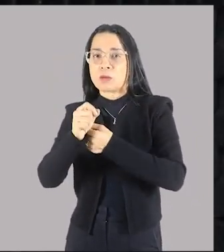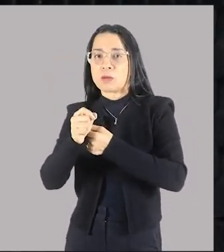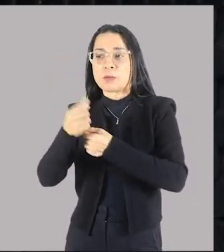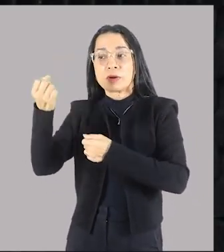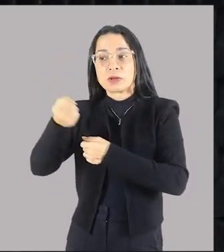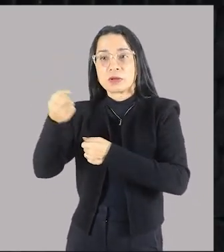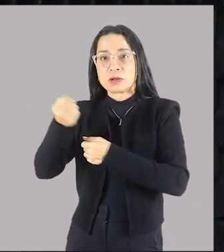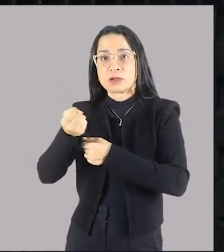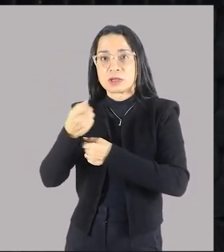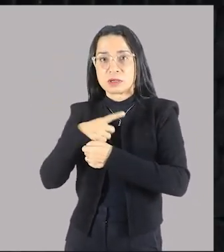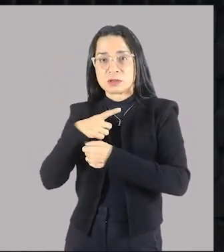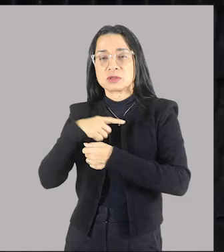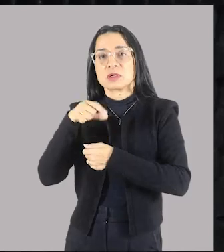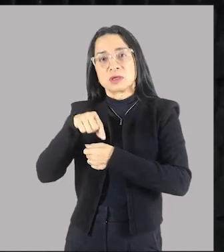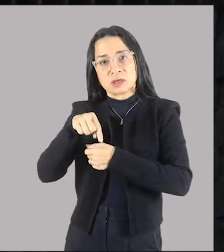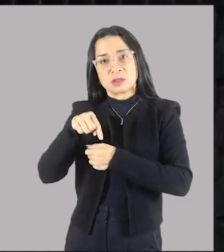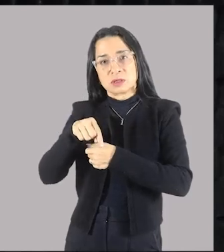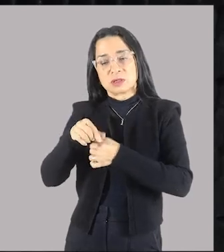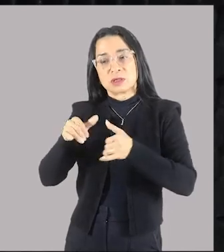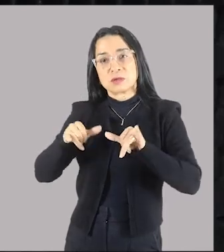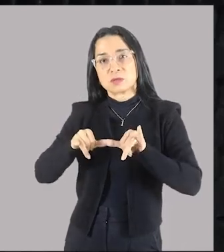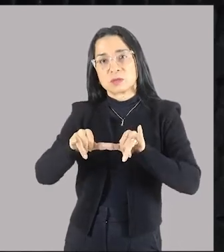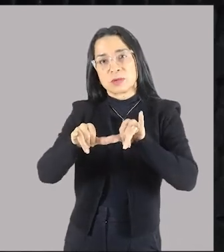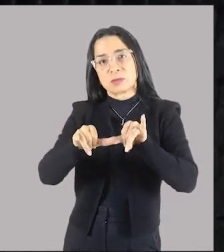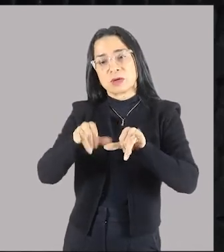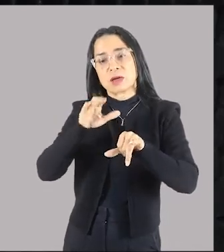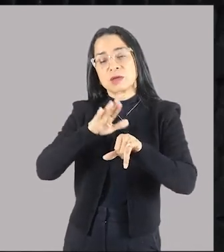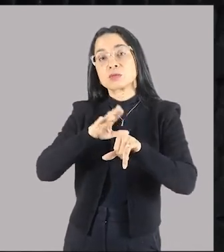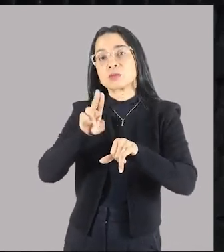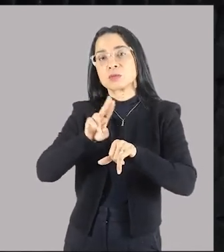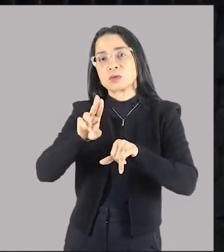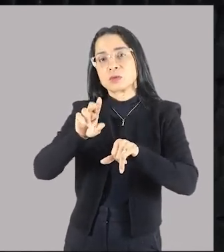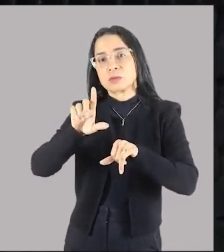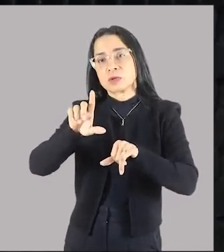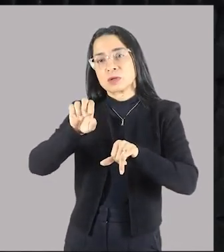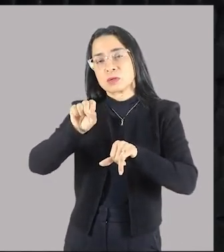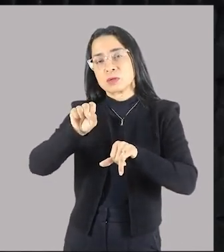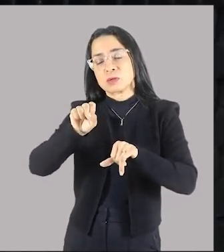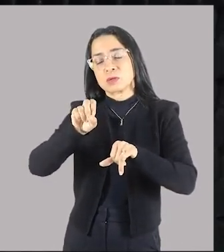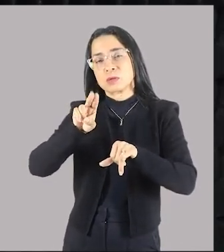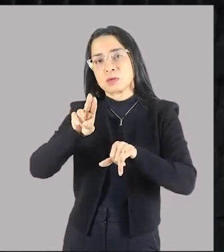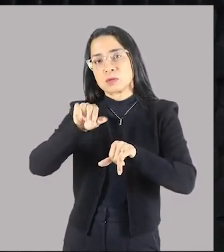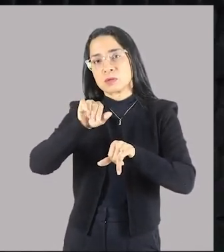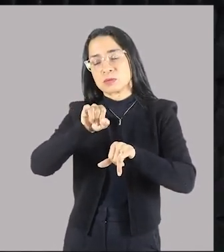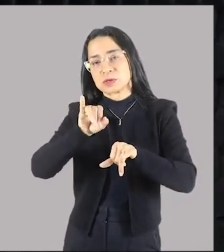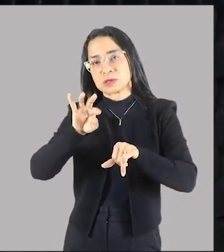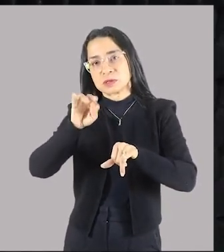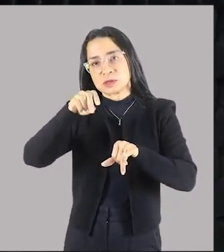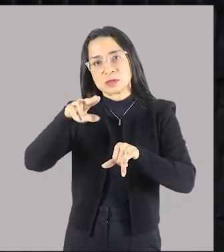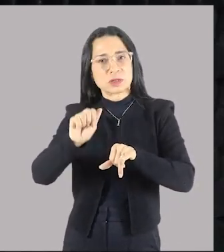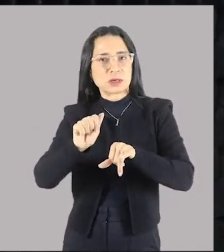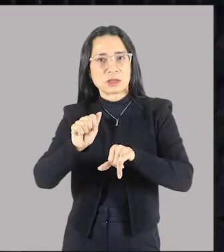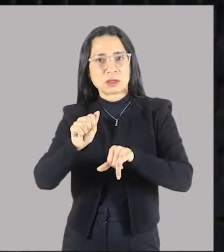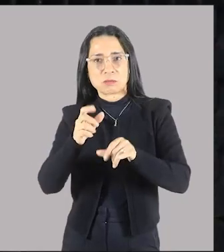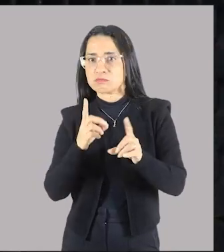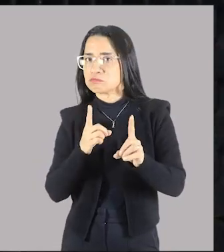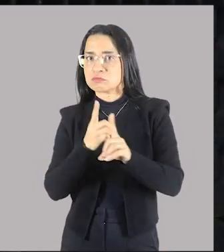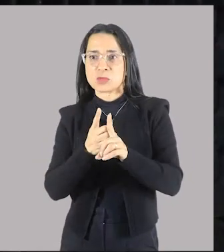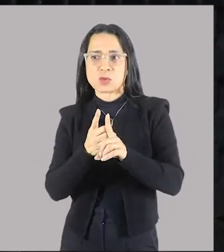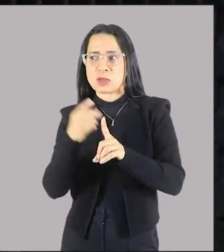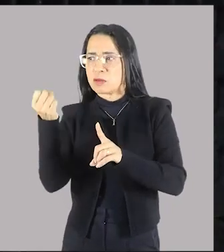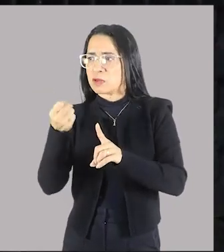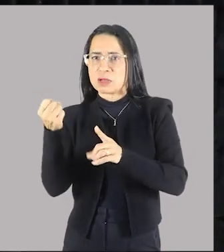supermercado na época, chamada Lusitana, eu saía para comprar leite na Lusitana e não encontrava. Não conseguia encontrar